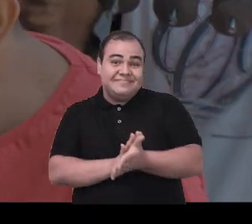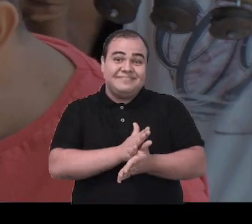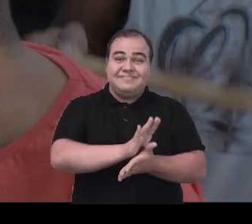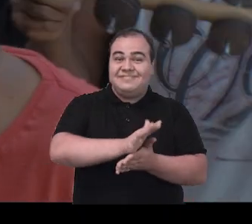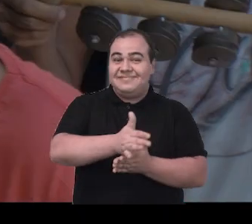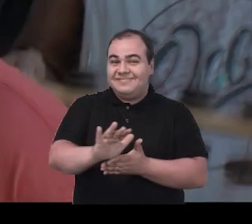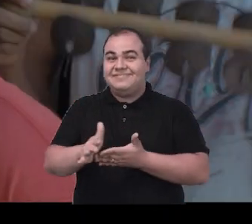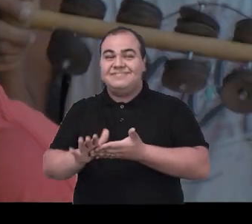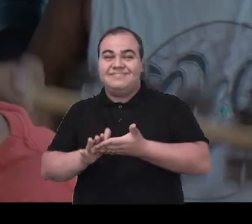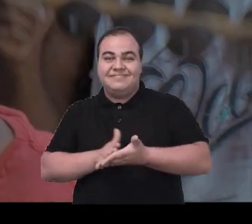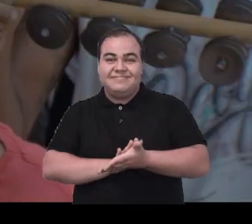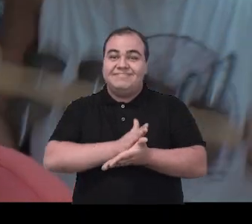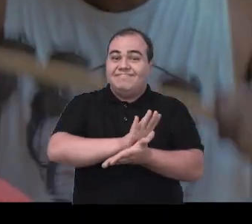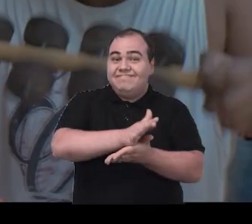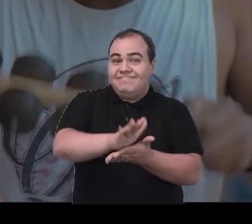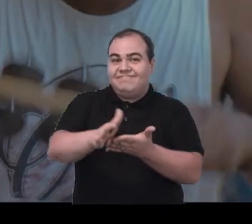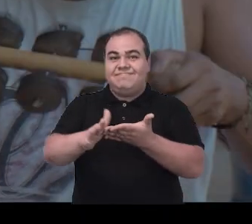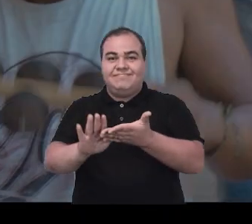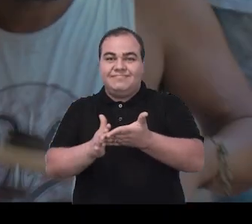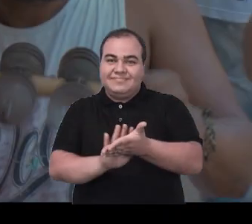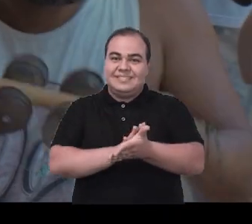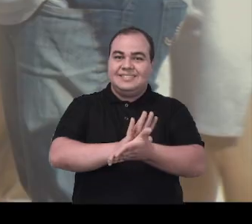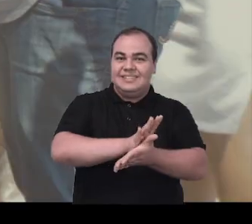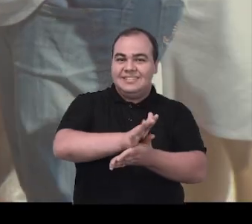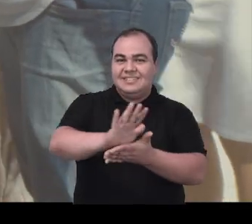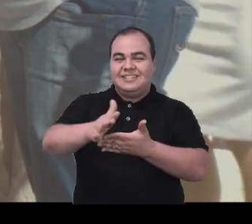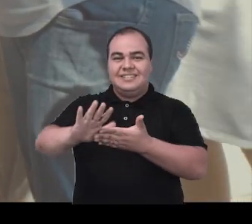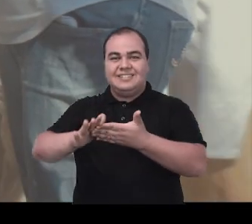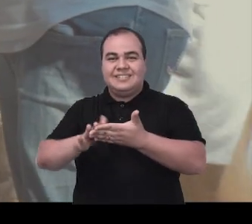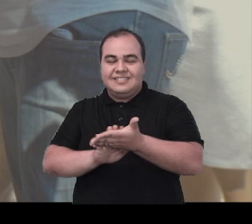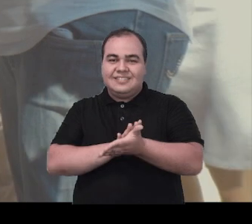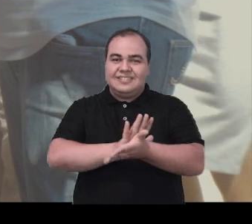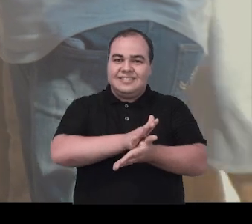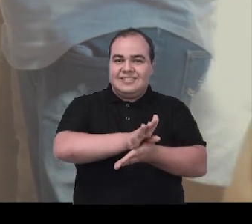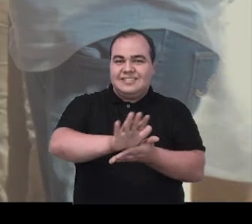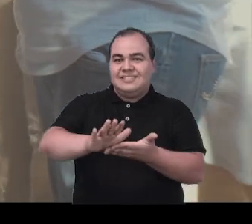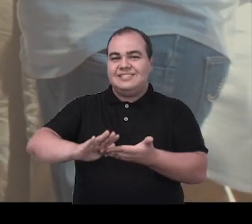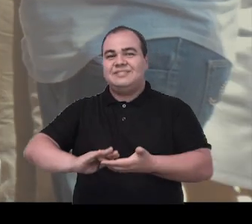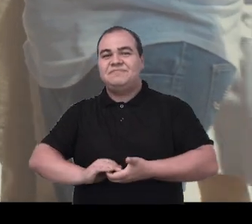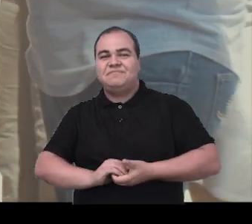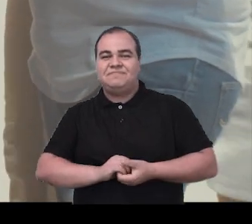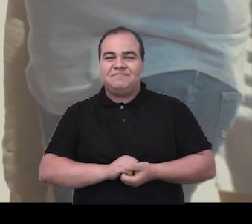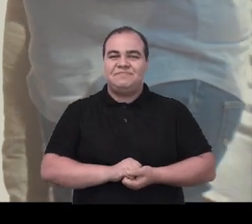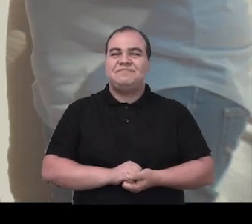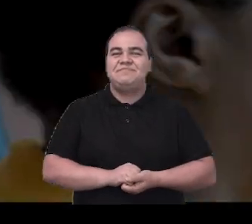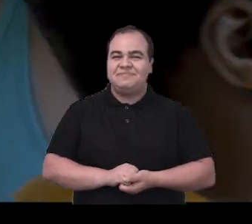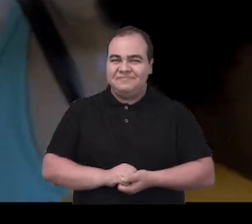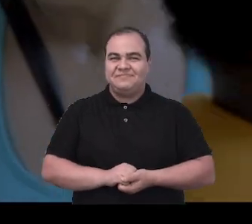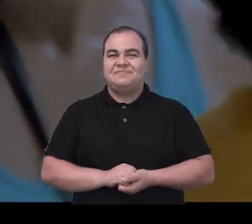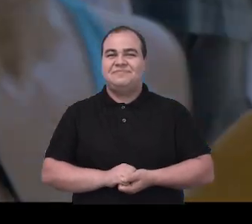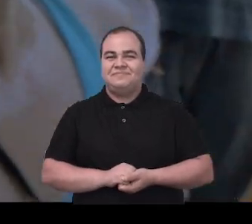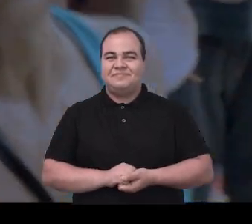pessoas tocam instrumentos de bateria, enquanto outras, ao fundo, assistem e dançam. Elas estão na área externa de um casarão amarelo.